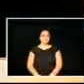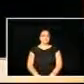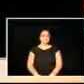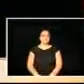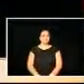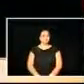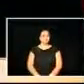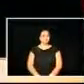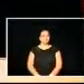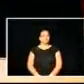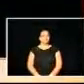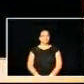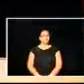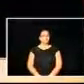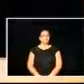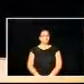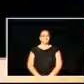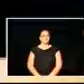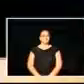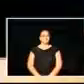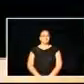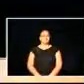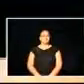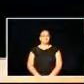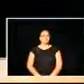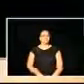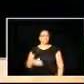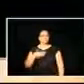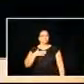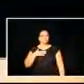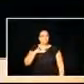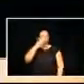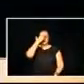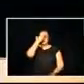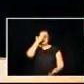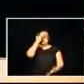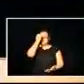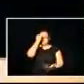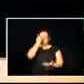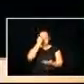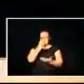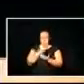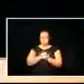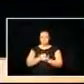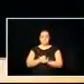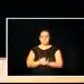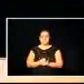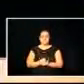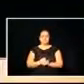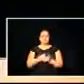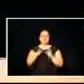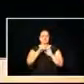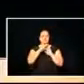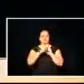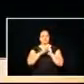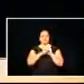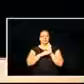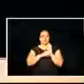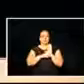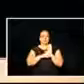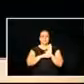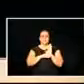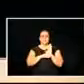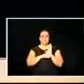situação aqui, está acabando o meu tempo, o que mais me preocupa, o relatório de gestão fiscal do primeiro quadrimestre de 2014 até agora não